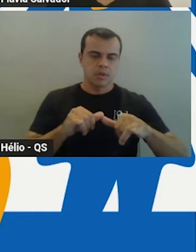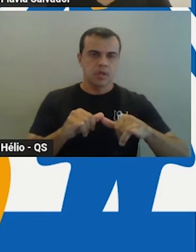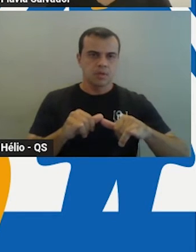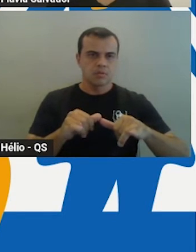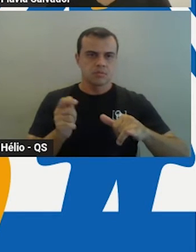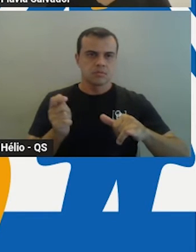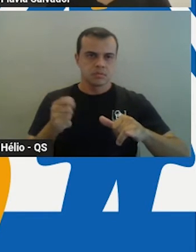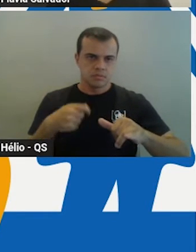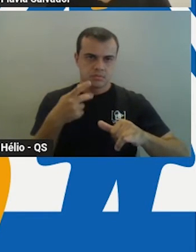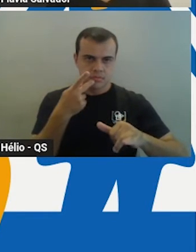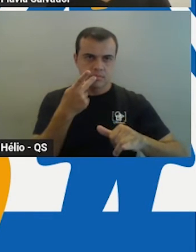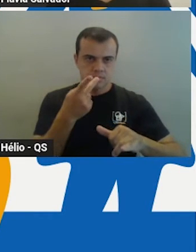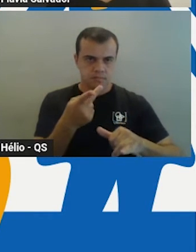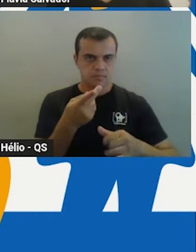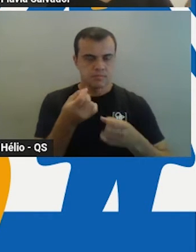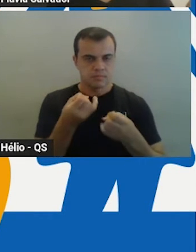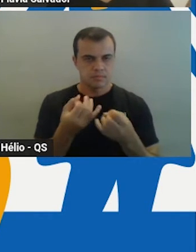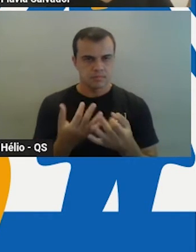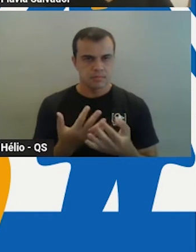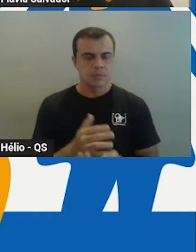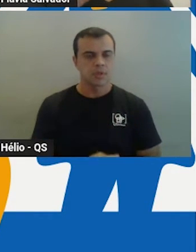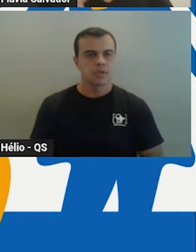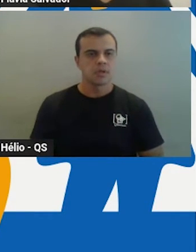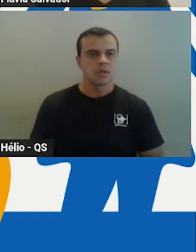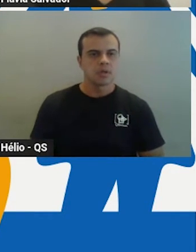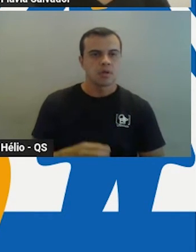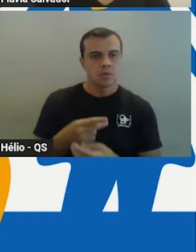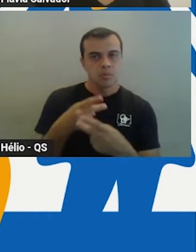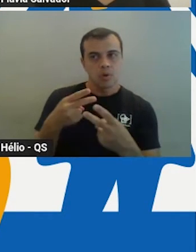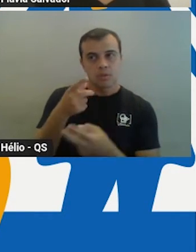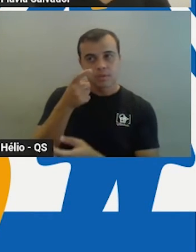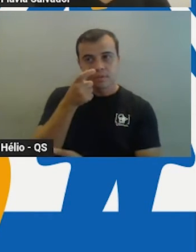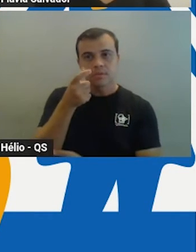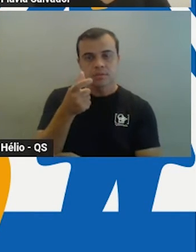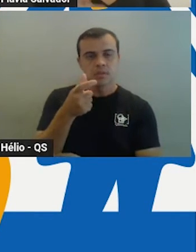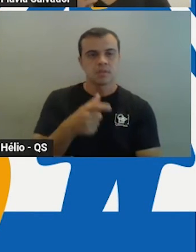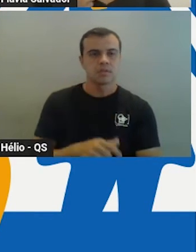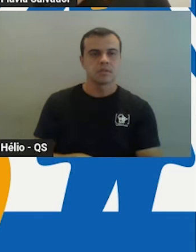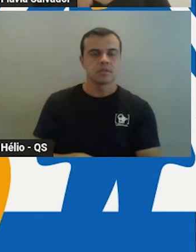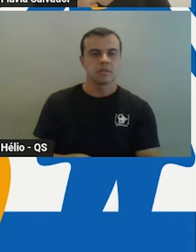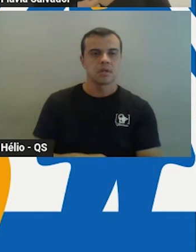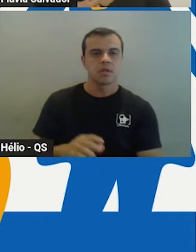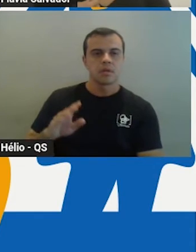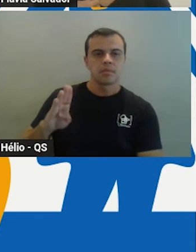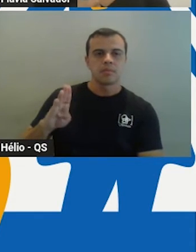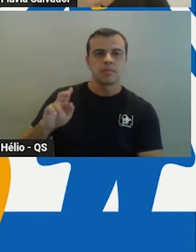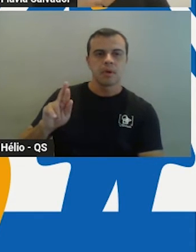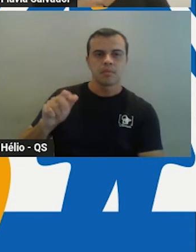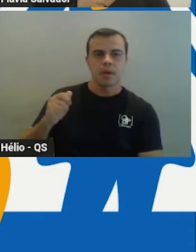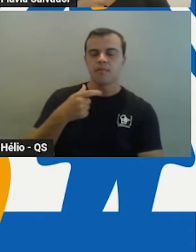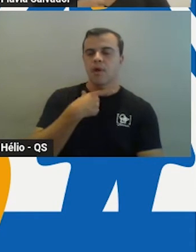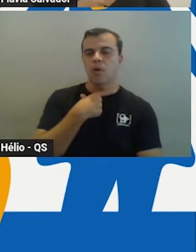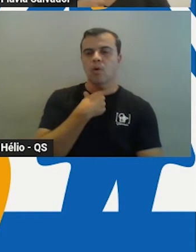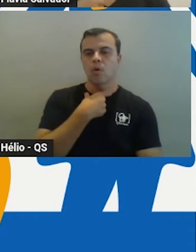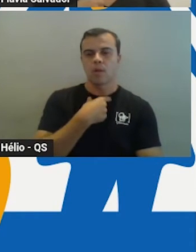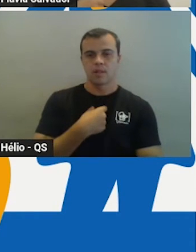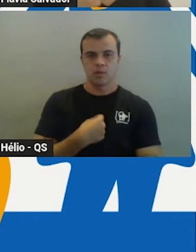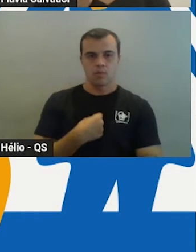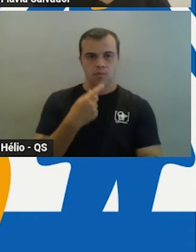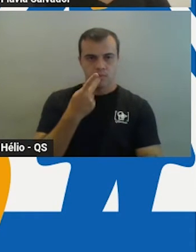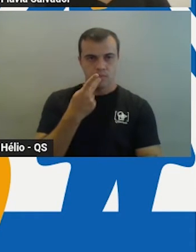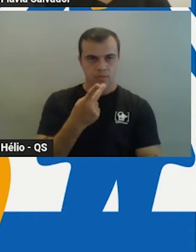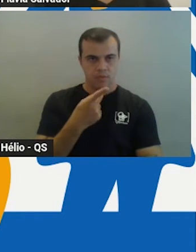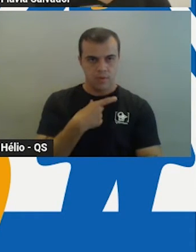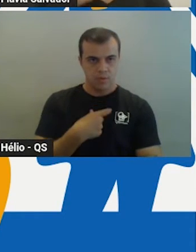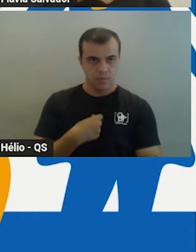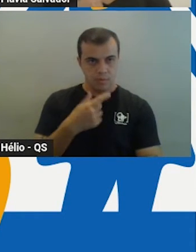é um pouco isso. E aí é uma coisa que é interessante. Bárbara falou dos cordões. Uma